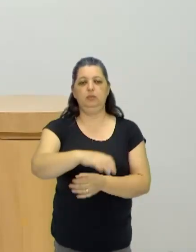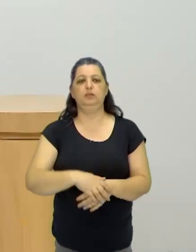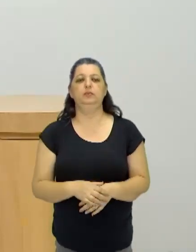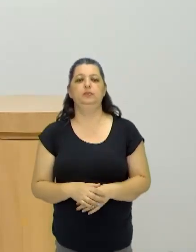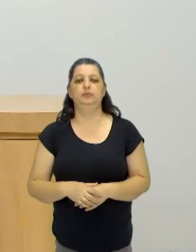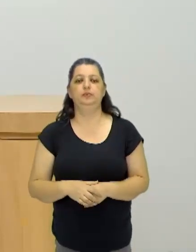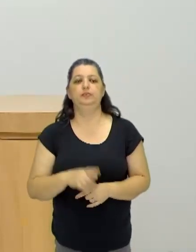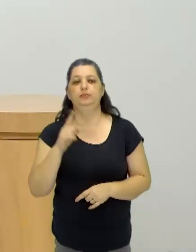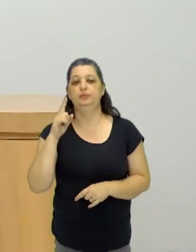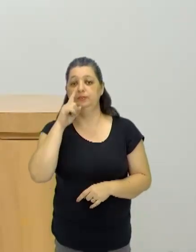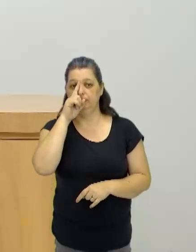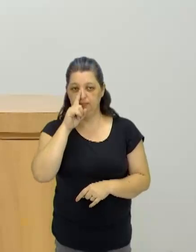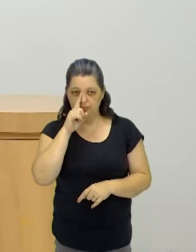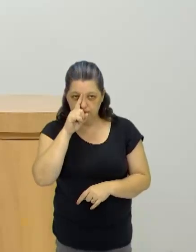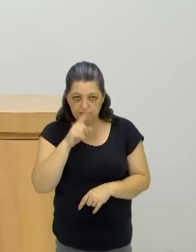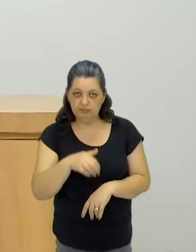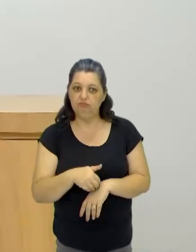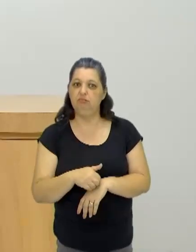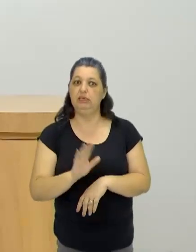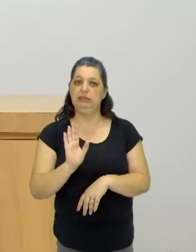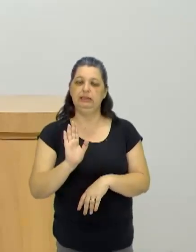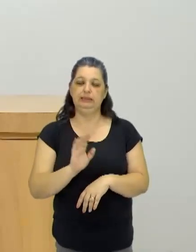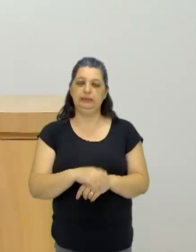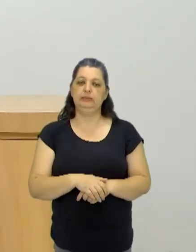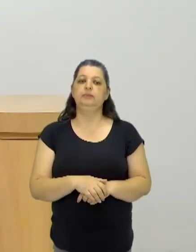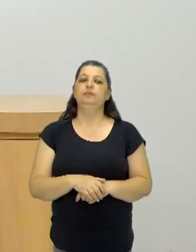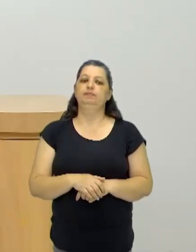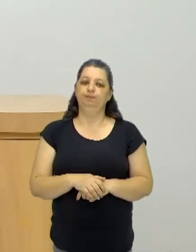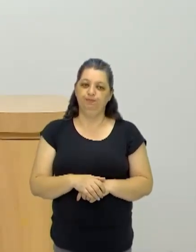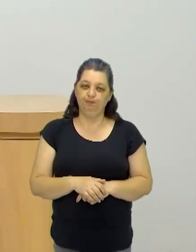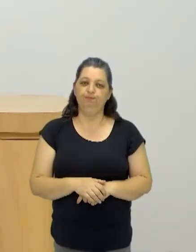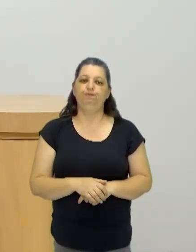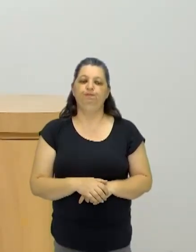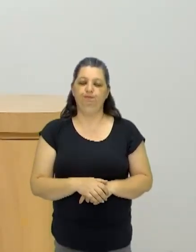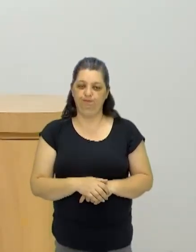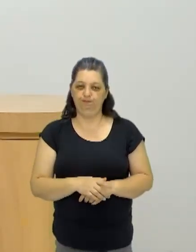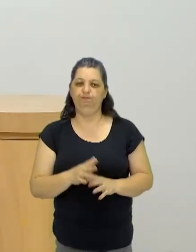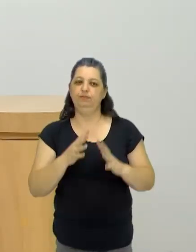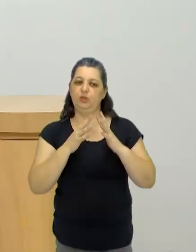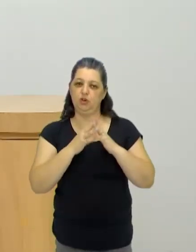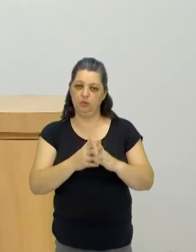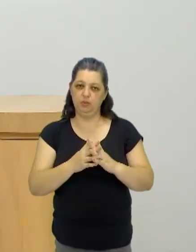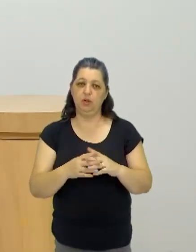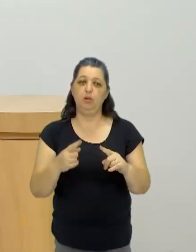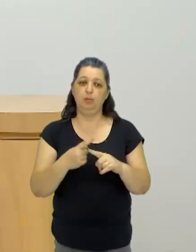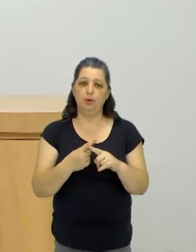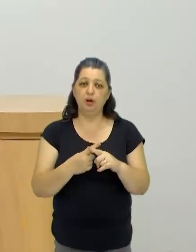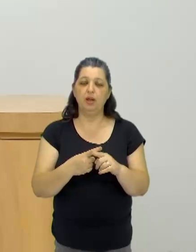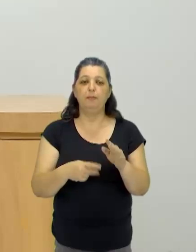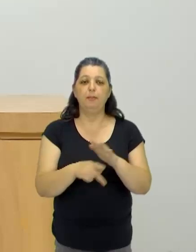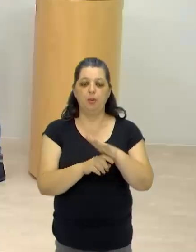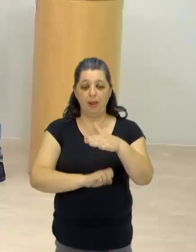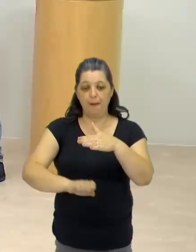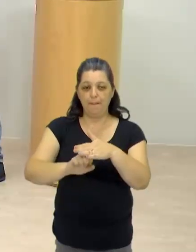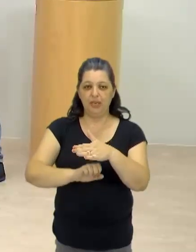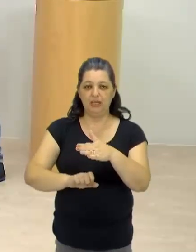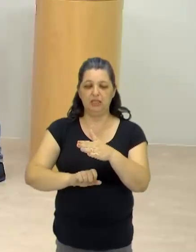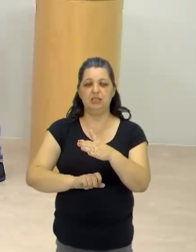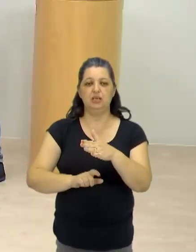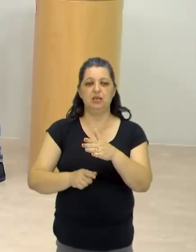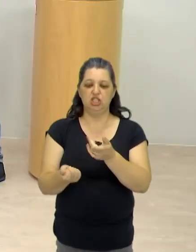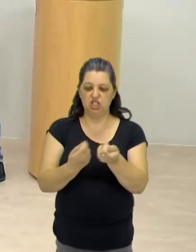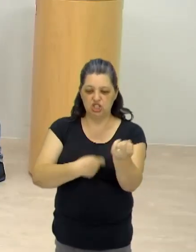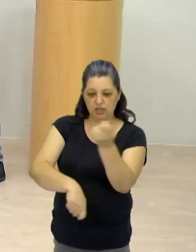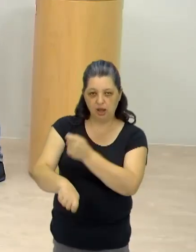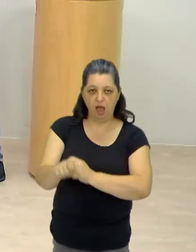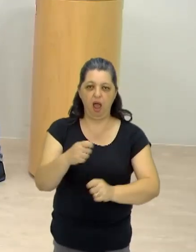riscos começam a ficar cada vez mais complicados, que a empresa de tráfico vai perdendo o interesse de